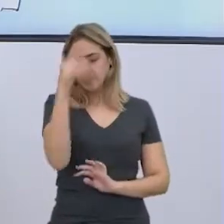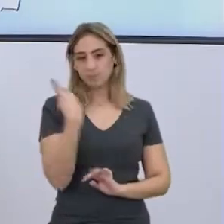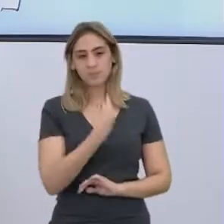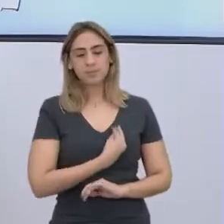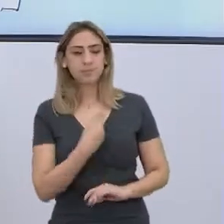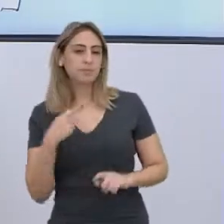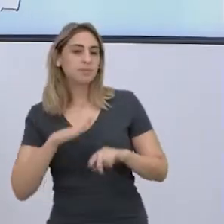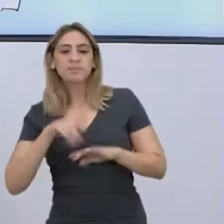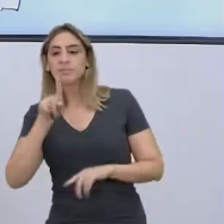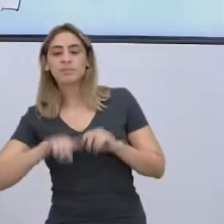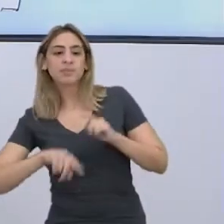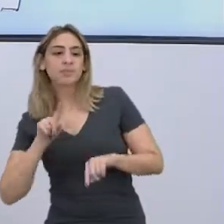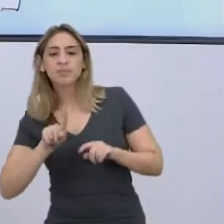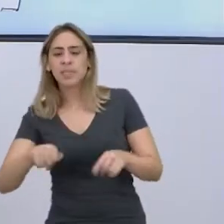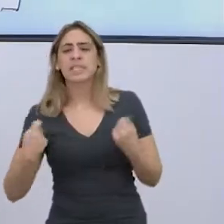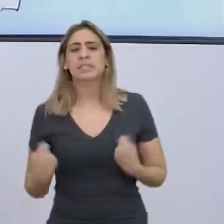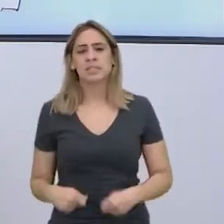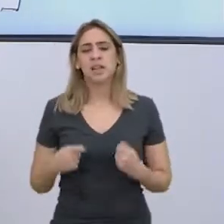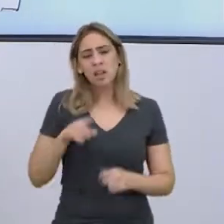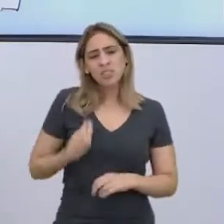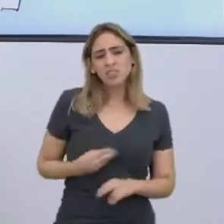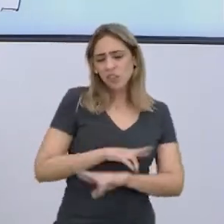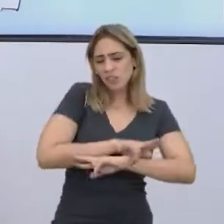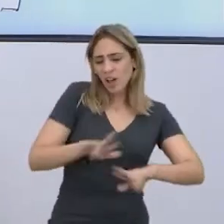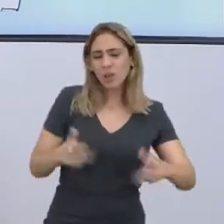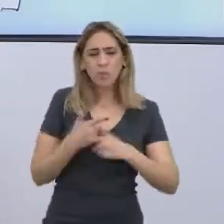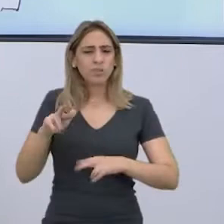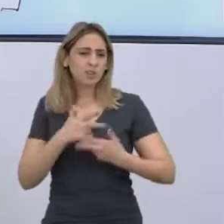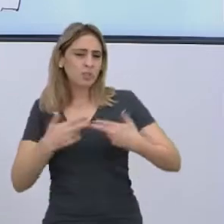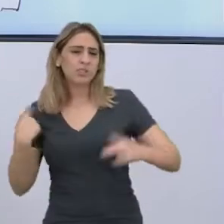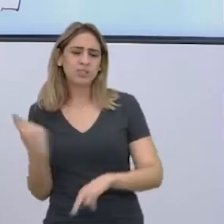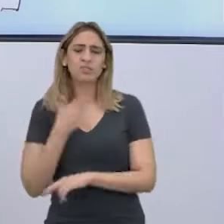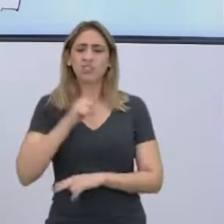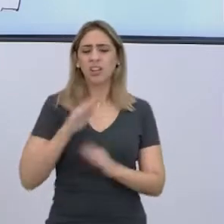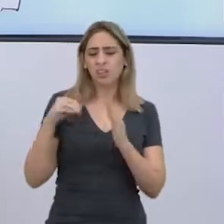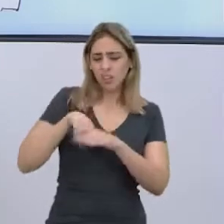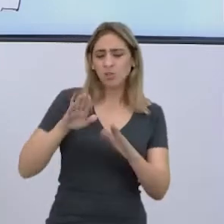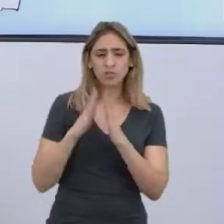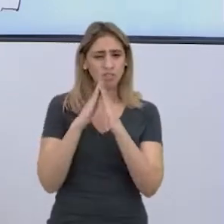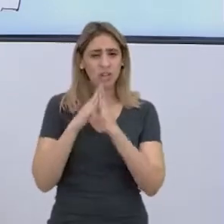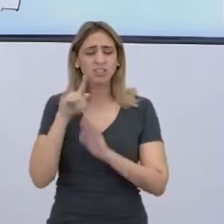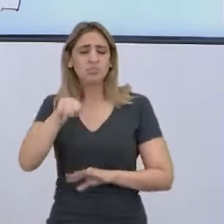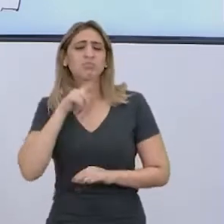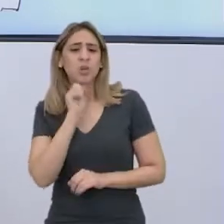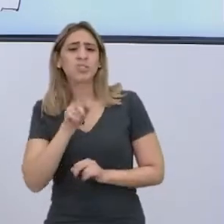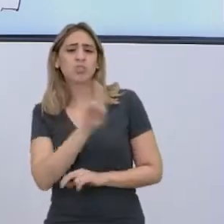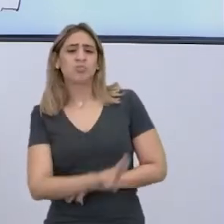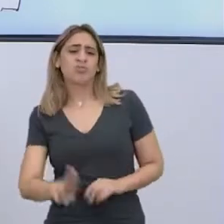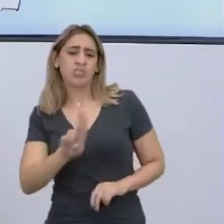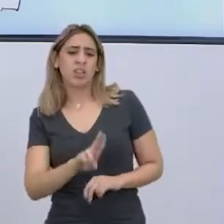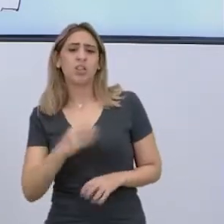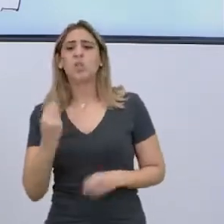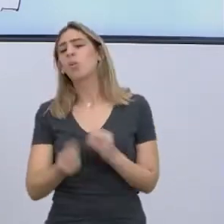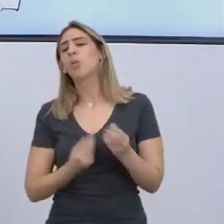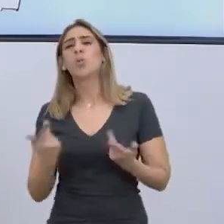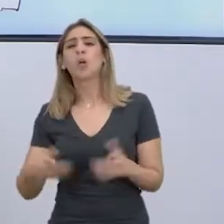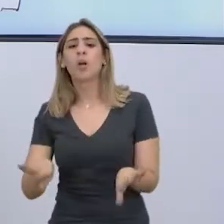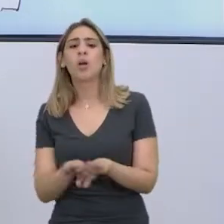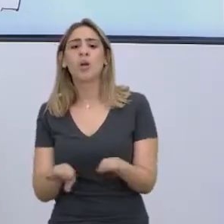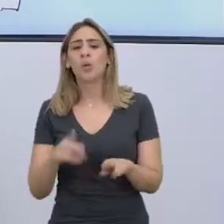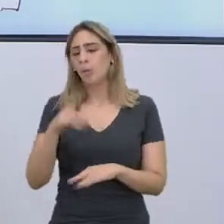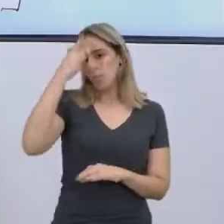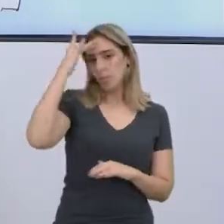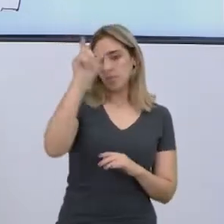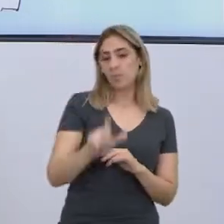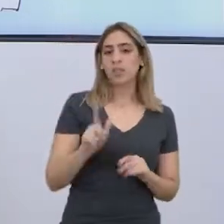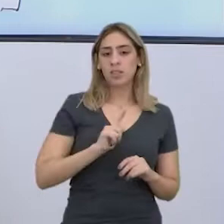Mas ele não é um produto necessário. Existem várias outras coisas que você tem em casa que vão ser utilizadas. É igual. Não é porque uma pessoa